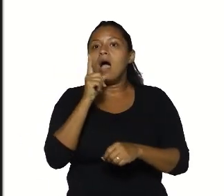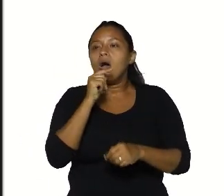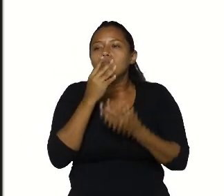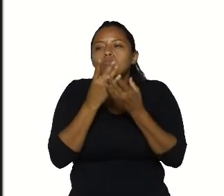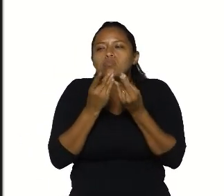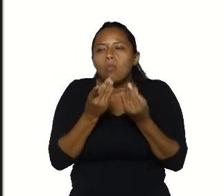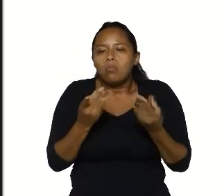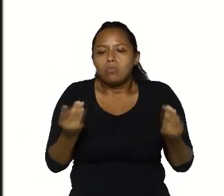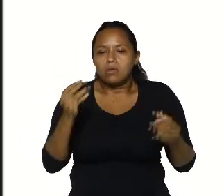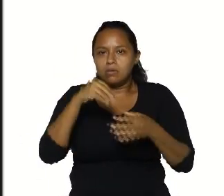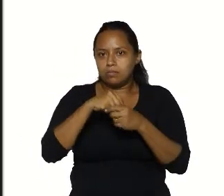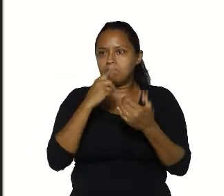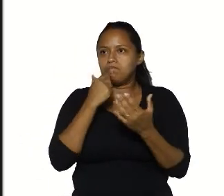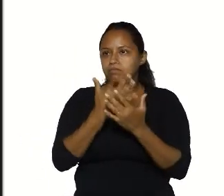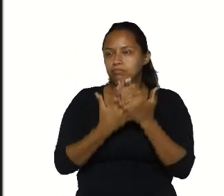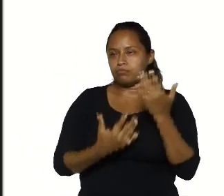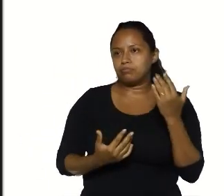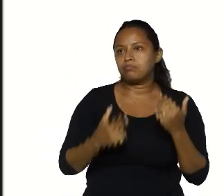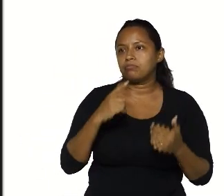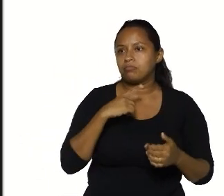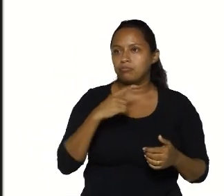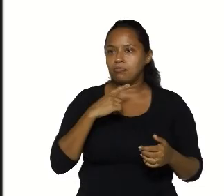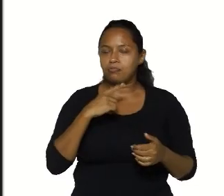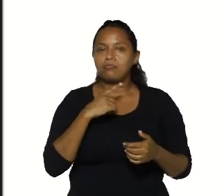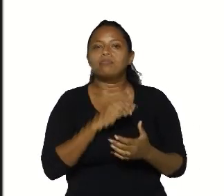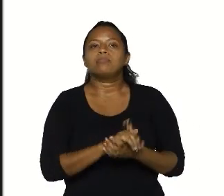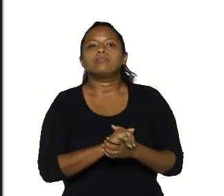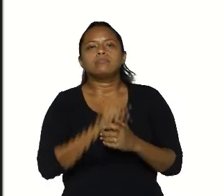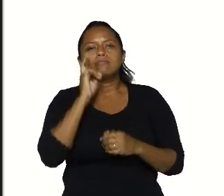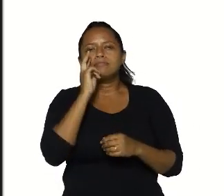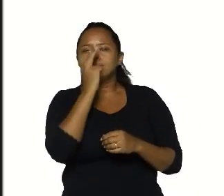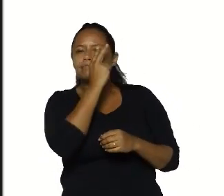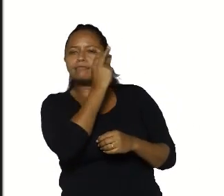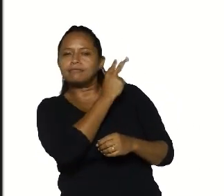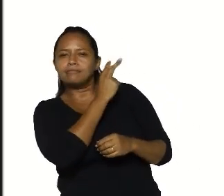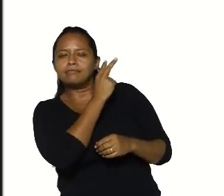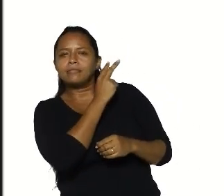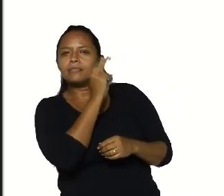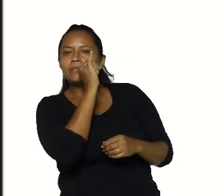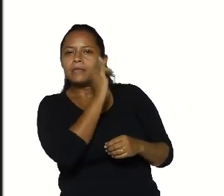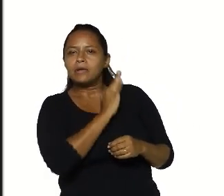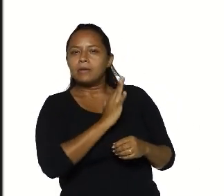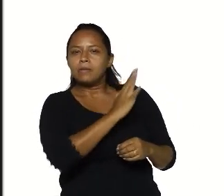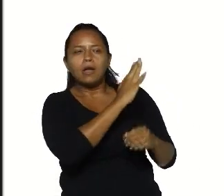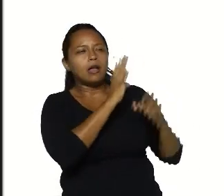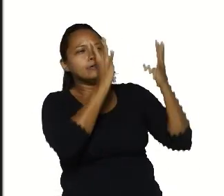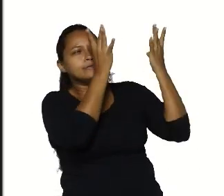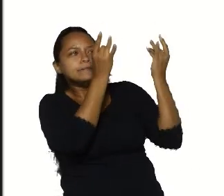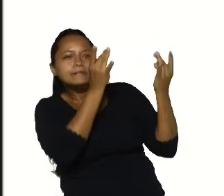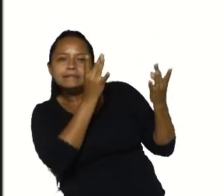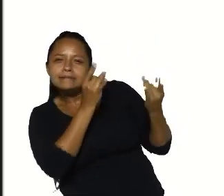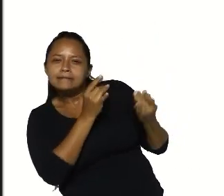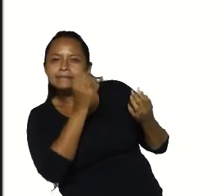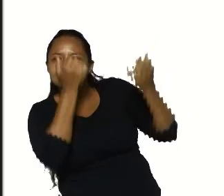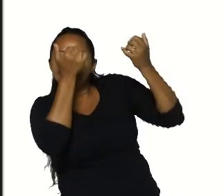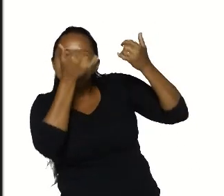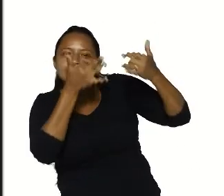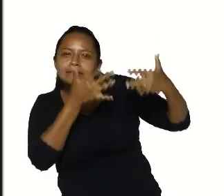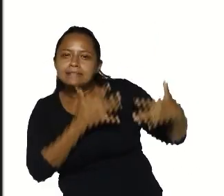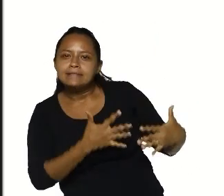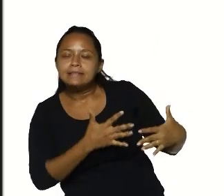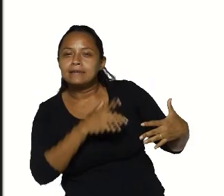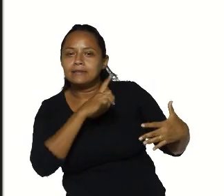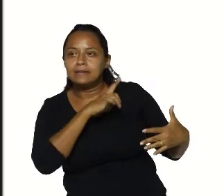O segundo componente do sangue são os elementos figurados. Essa imagem é uma imagem autoexplicativa. Ela apresenta